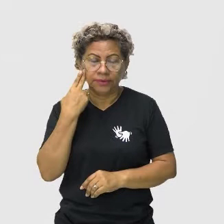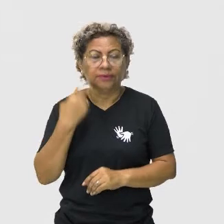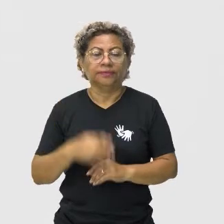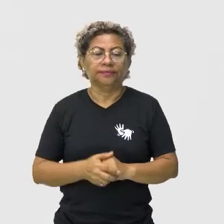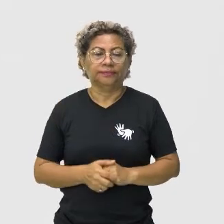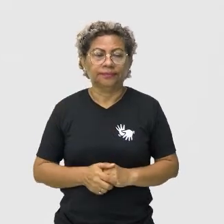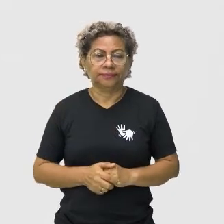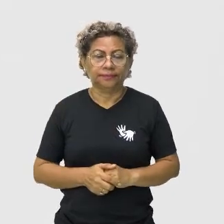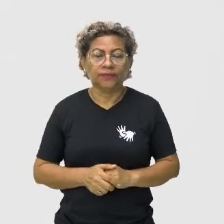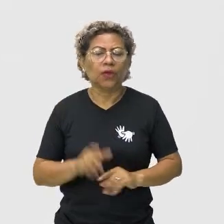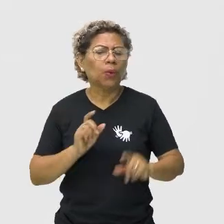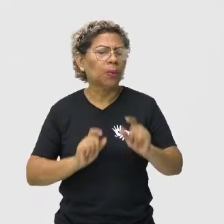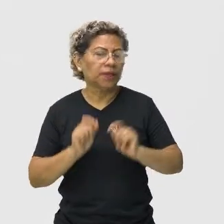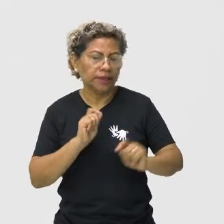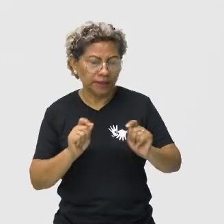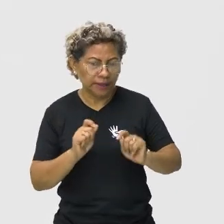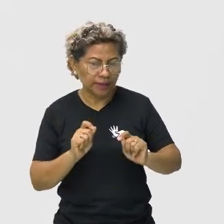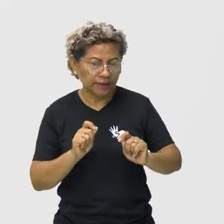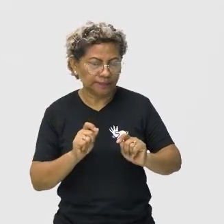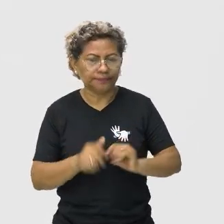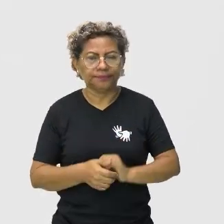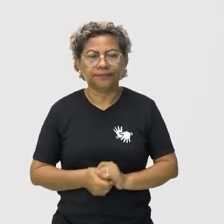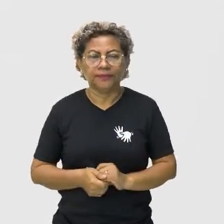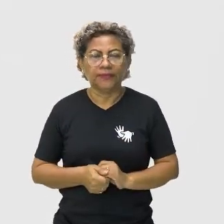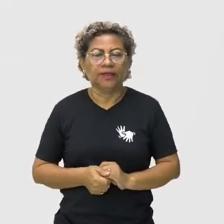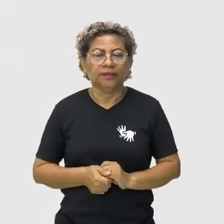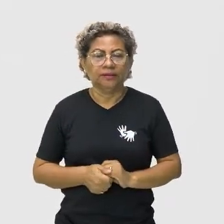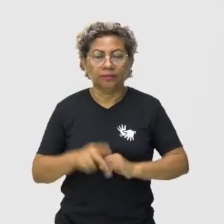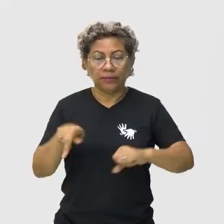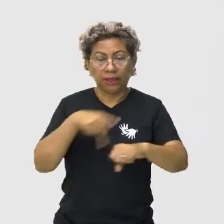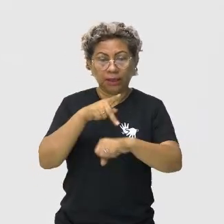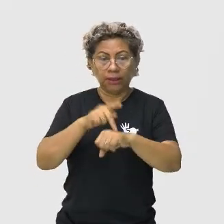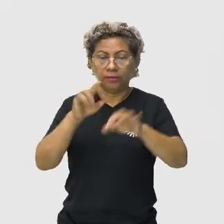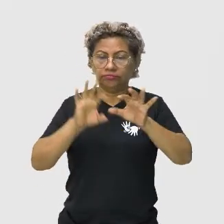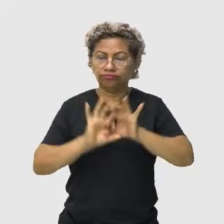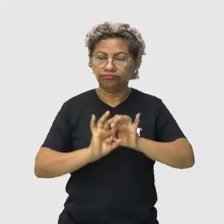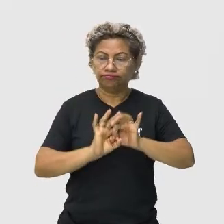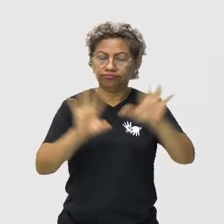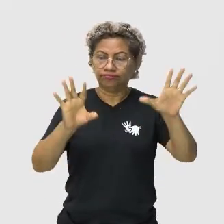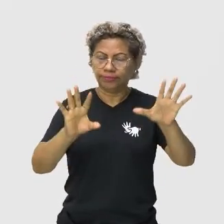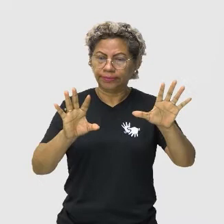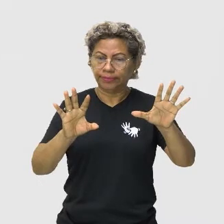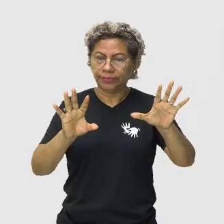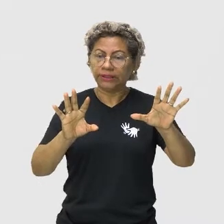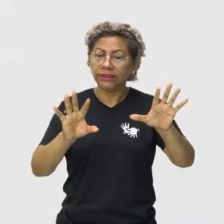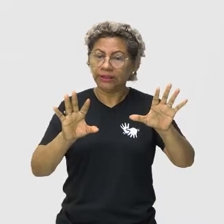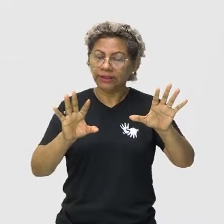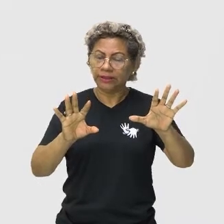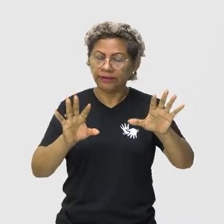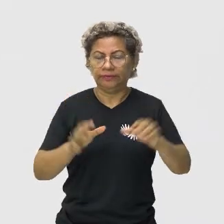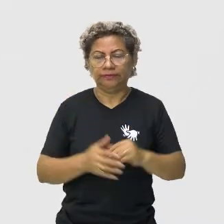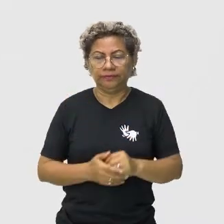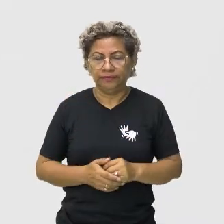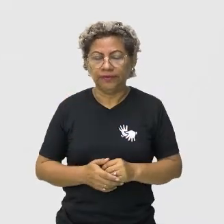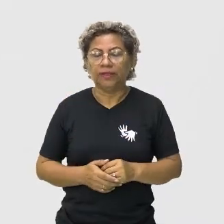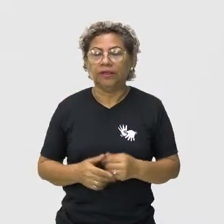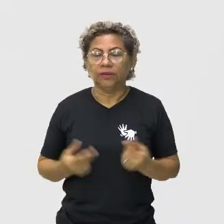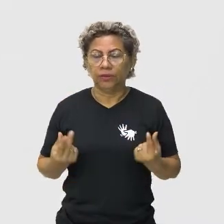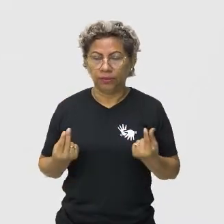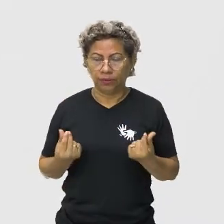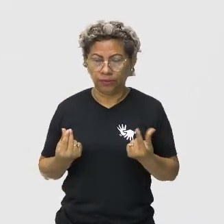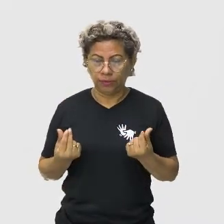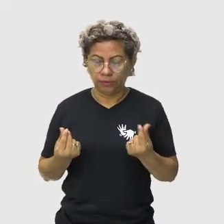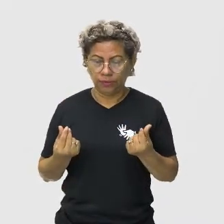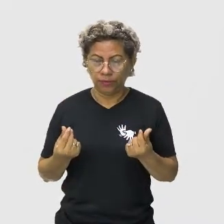mercado comum, gente, já vai ter o quê? Uma liberalização da circulação, tanto de dinheiro, né, do